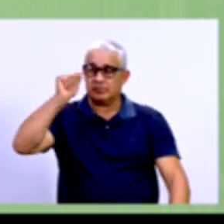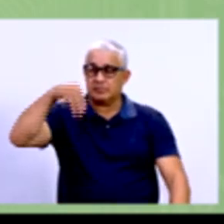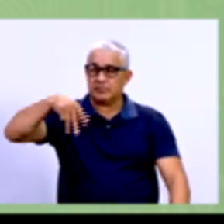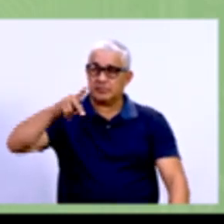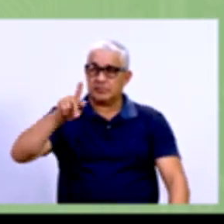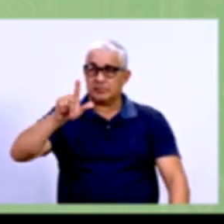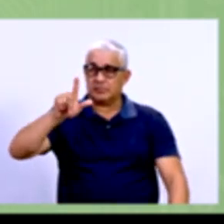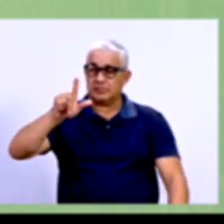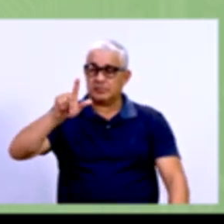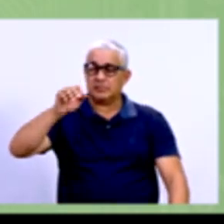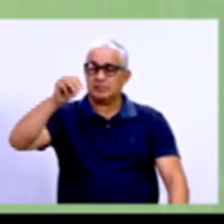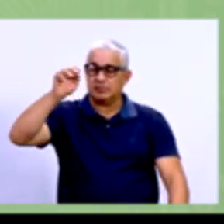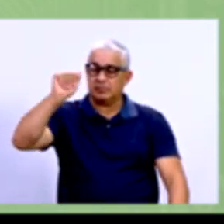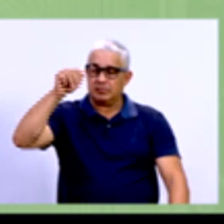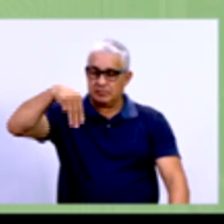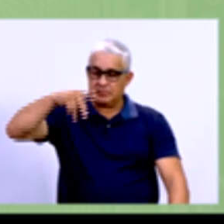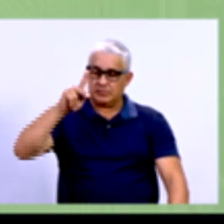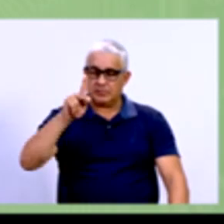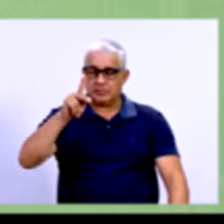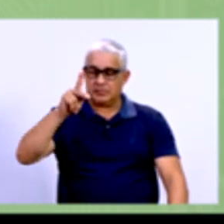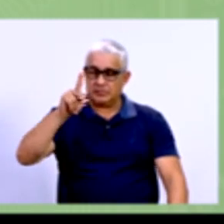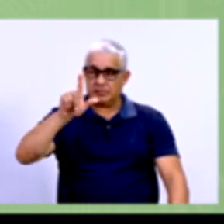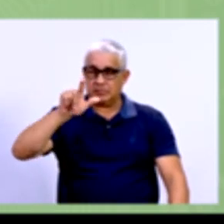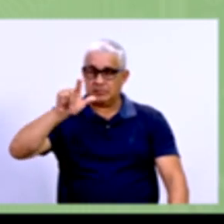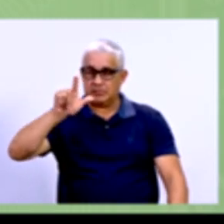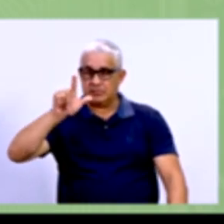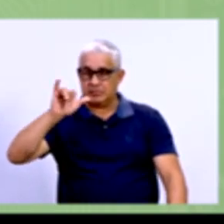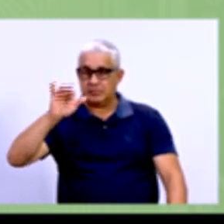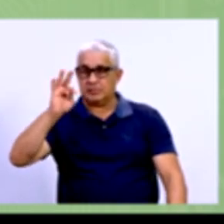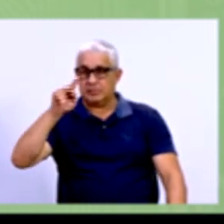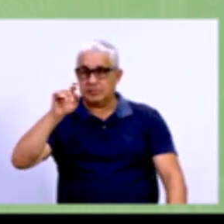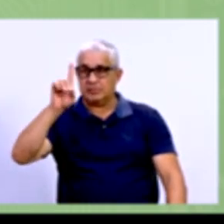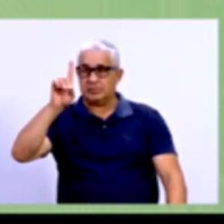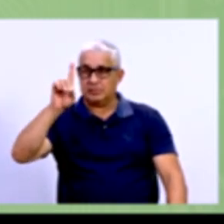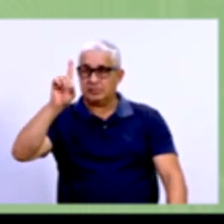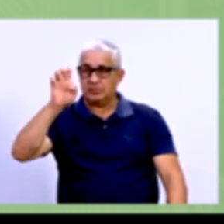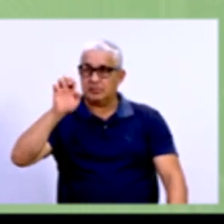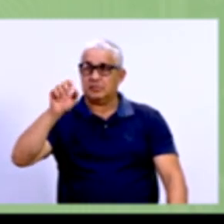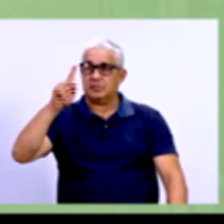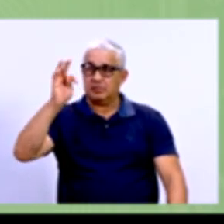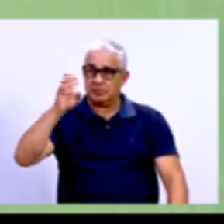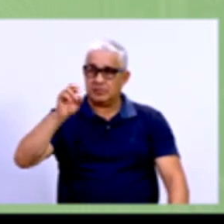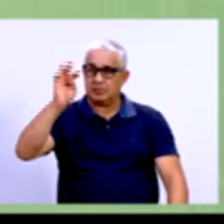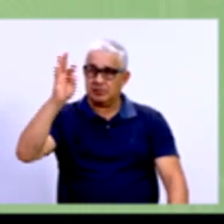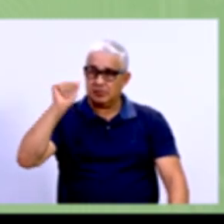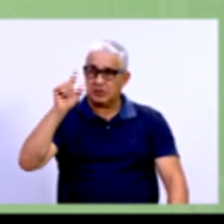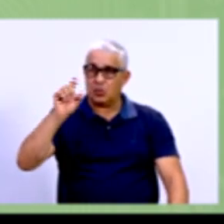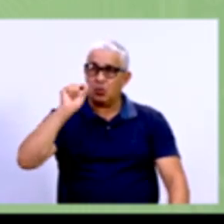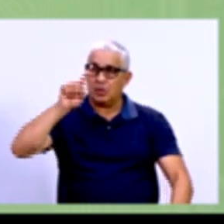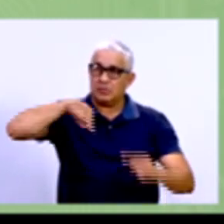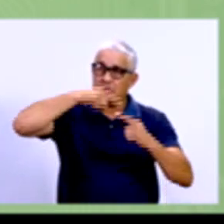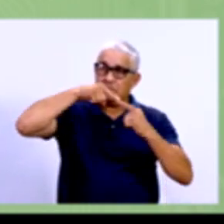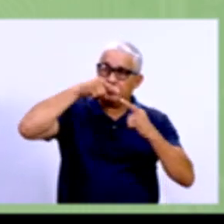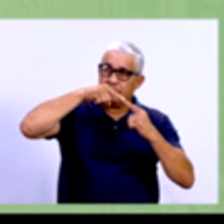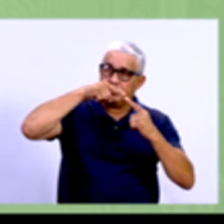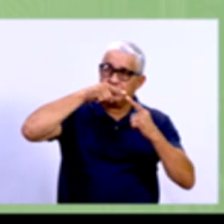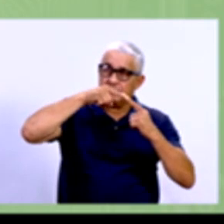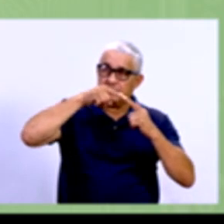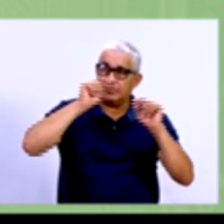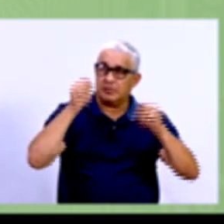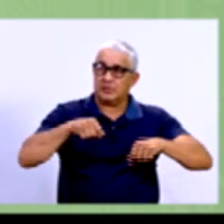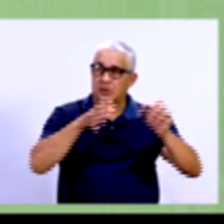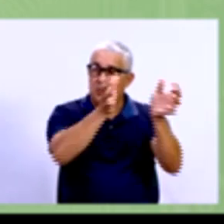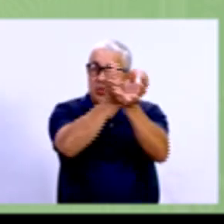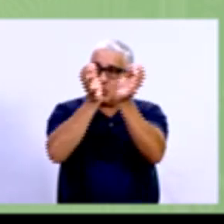a variância e o desvio padrão, né? As medidas de dispersão têm por finalidade esclarecer possíveis discrepâncias